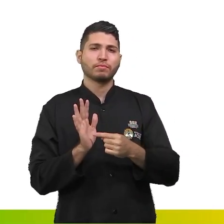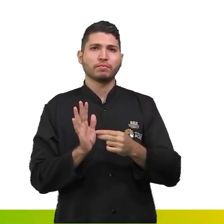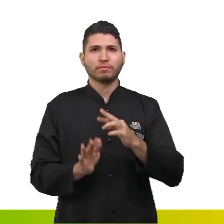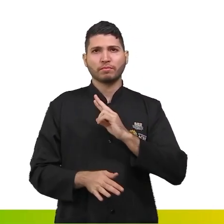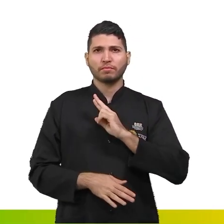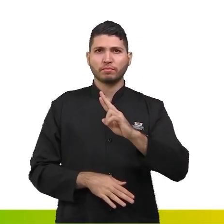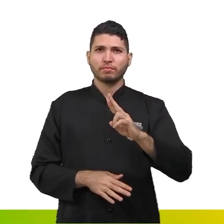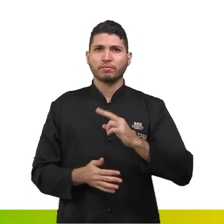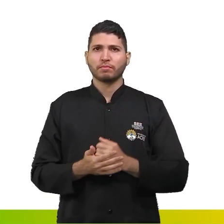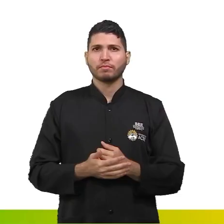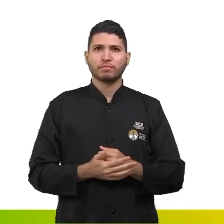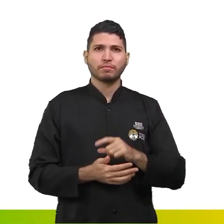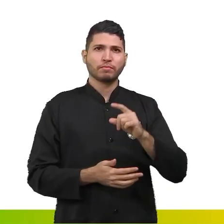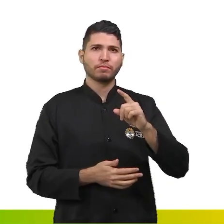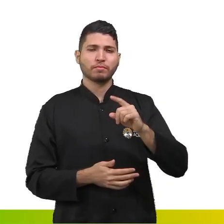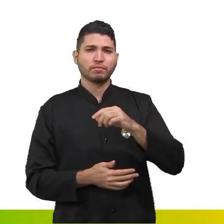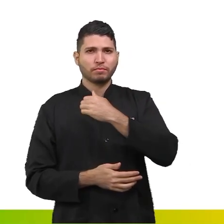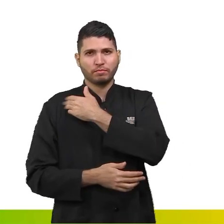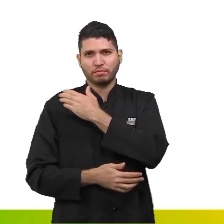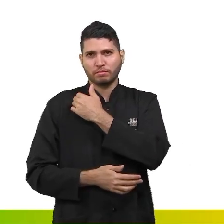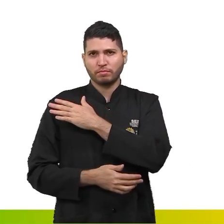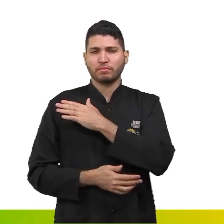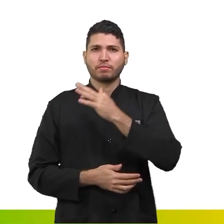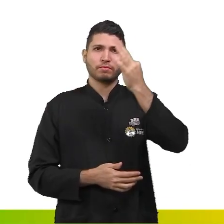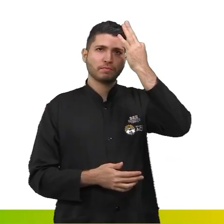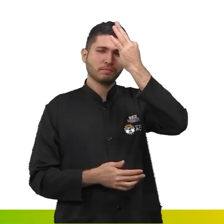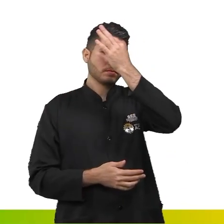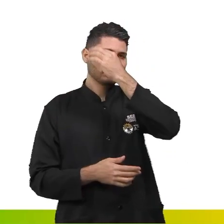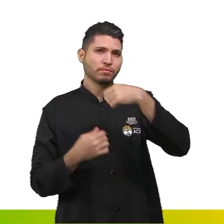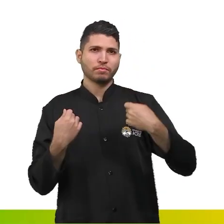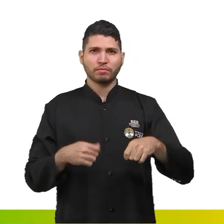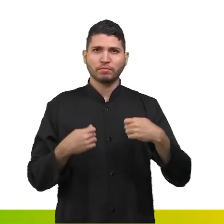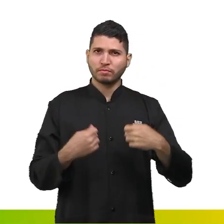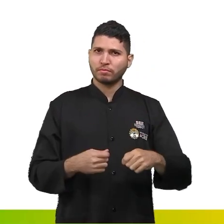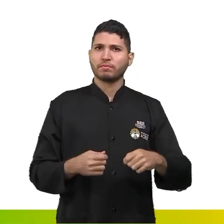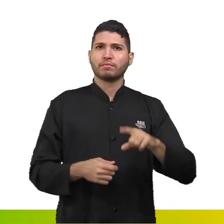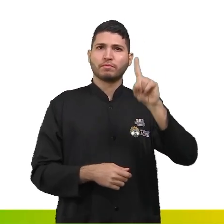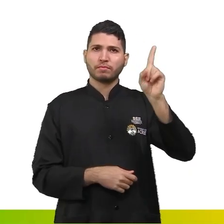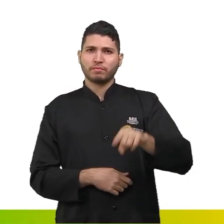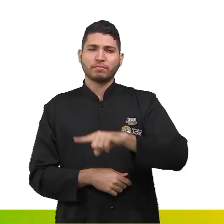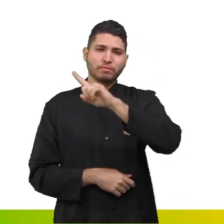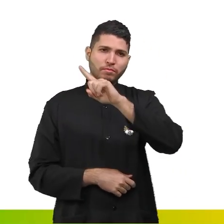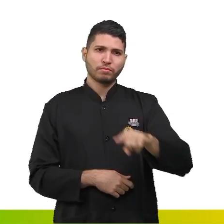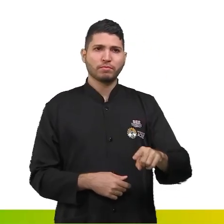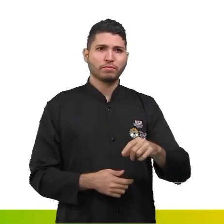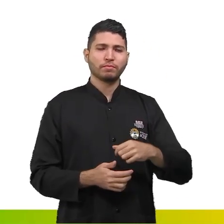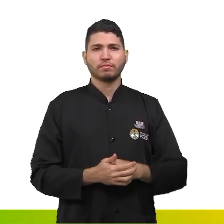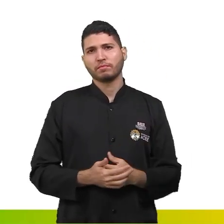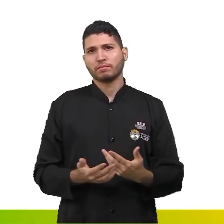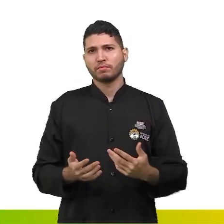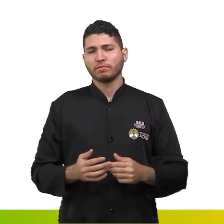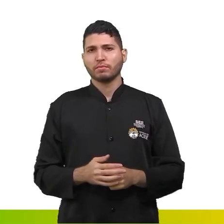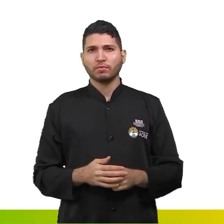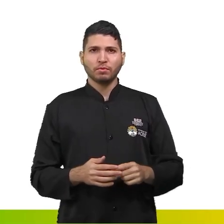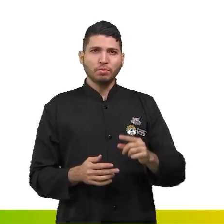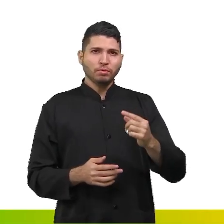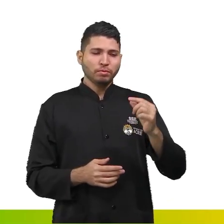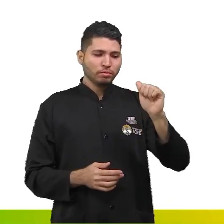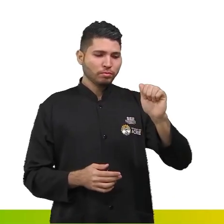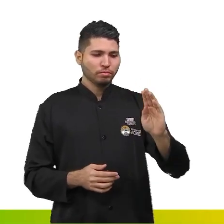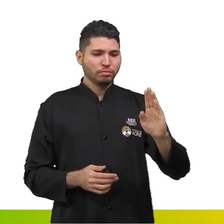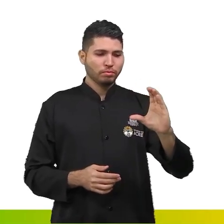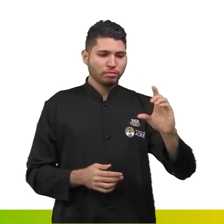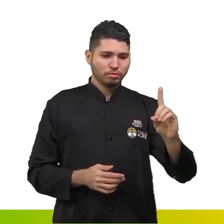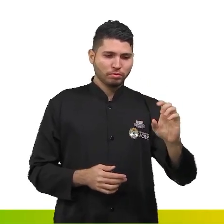filosófico comum que deve ser desconstruído? Então, aqui nós temos uma alternativa que vai falar de preconceito,